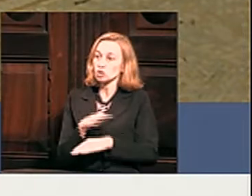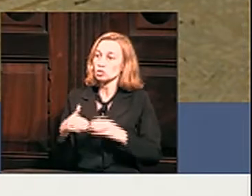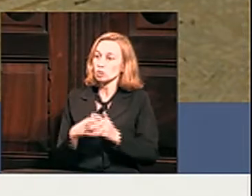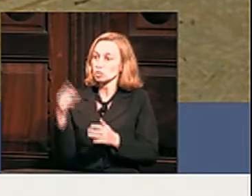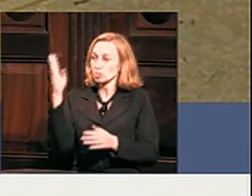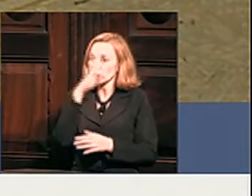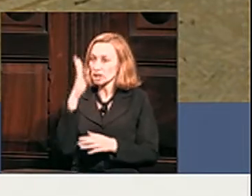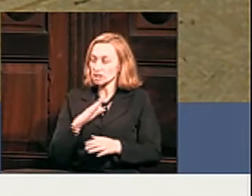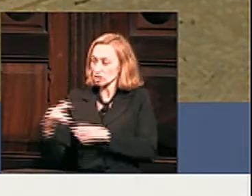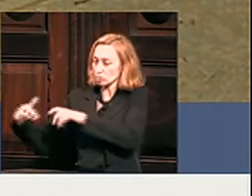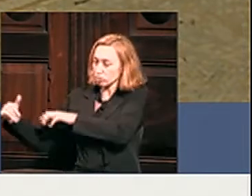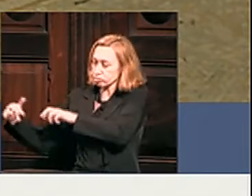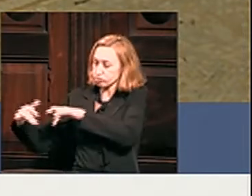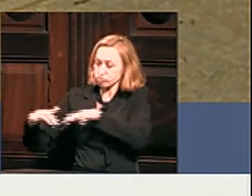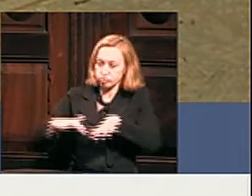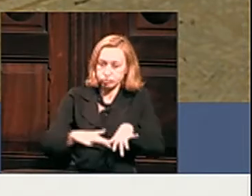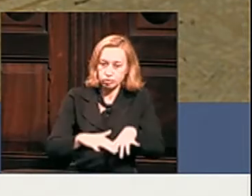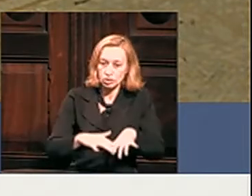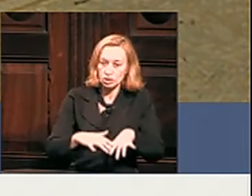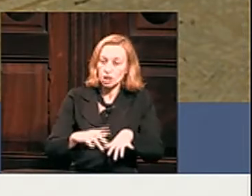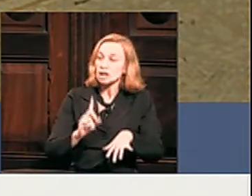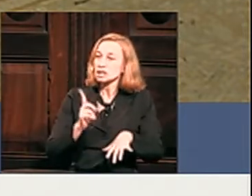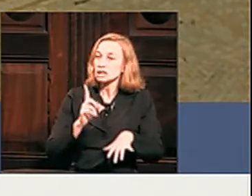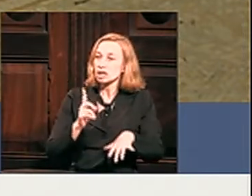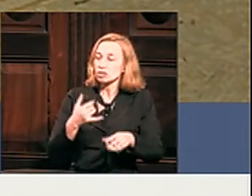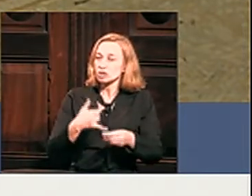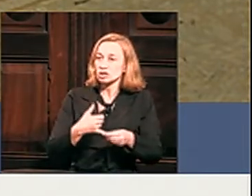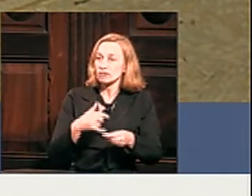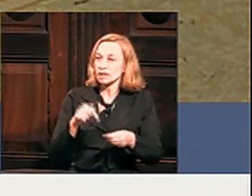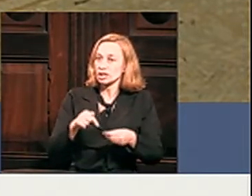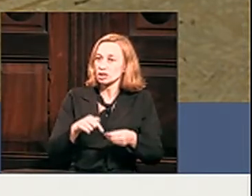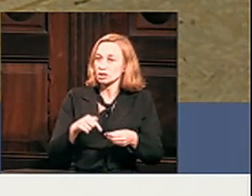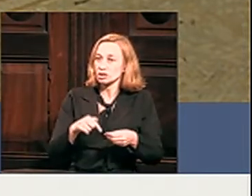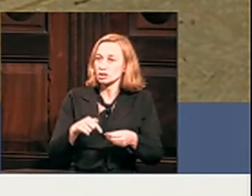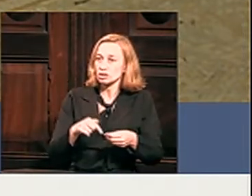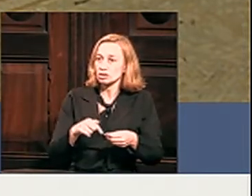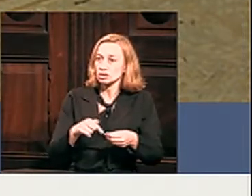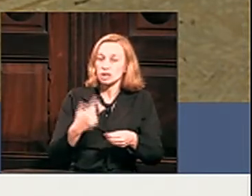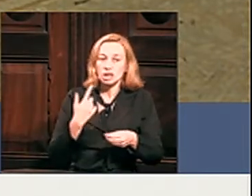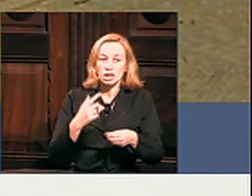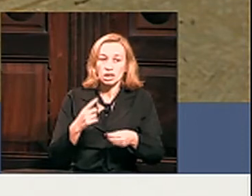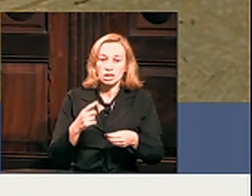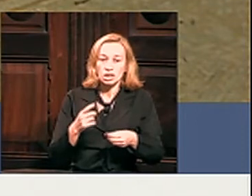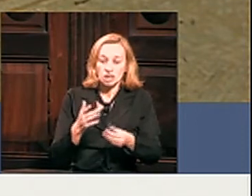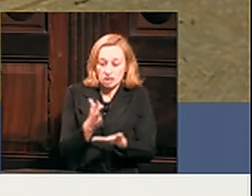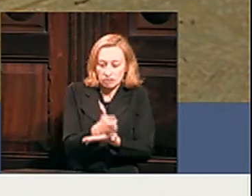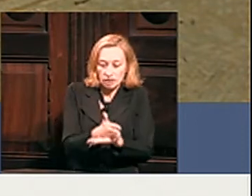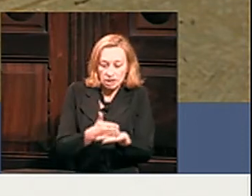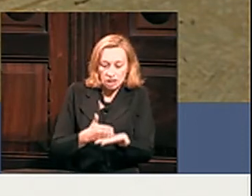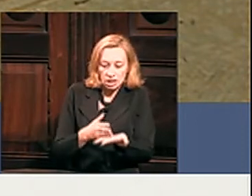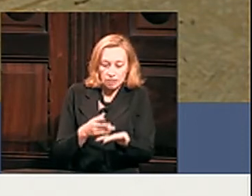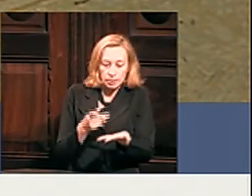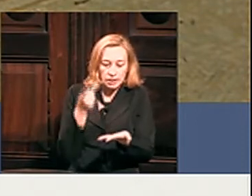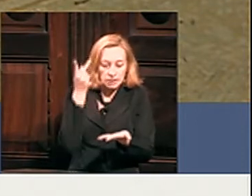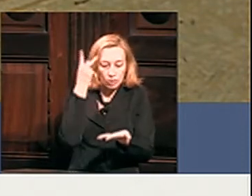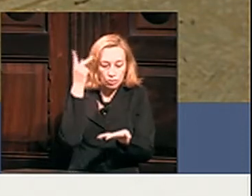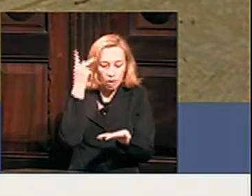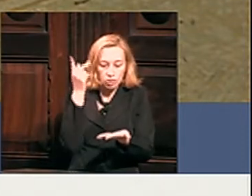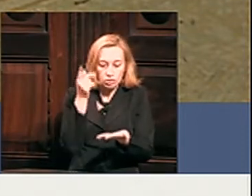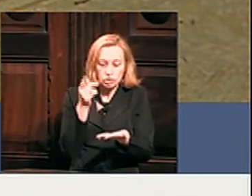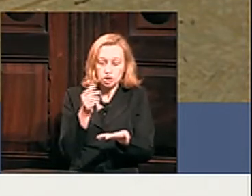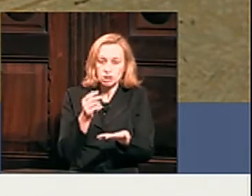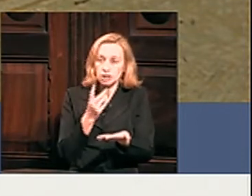estados vizinhos, que não abasteciam no Rio de Janeiro. Um caminhão chegava na fronteira do nosso estado, botava 500, 600